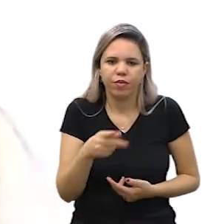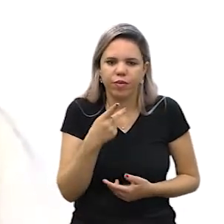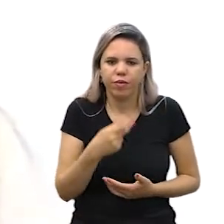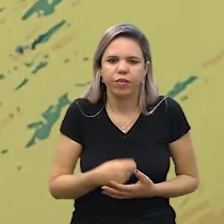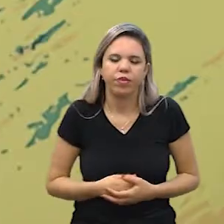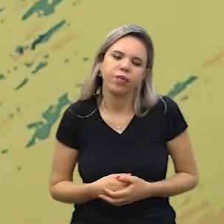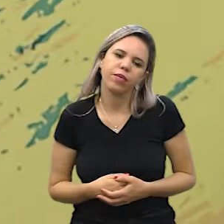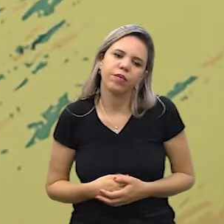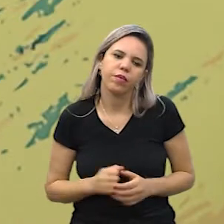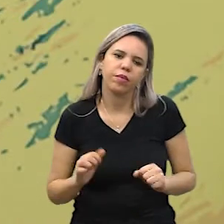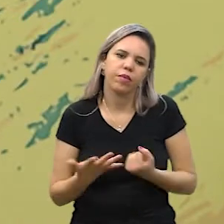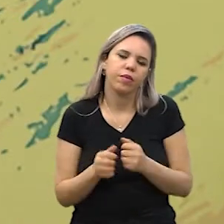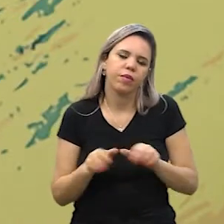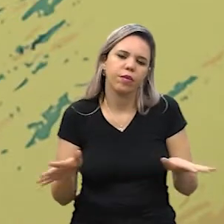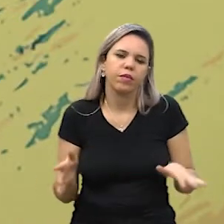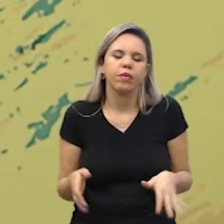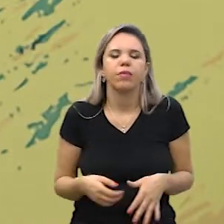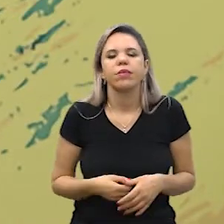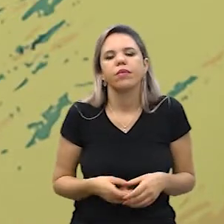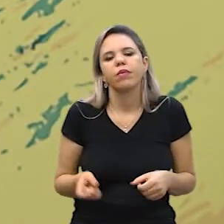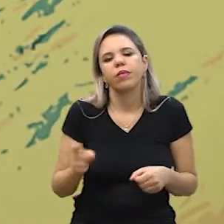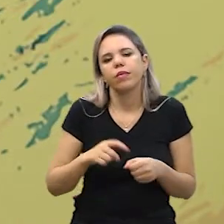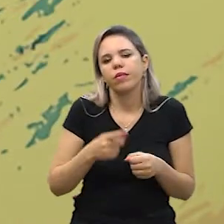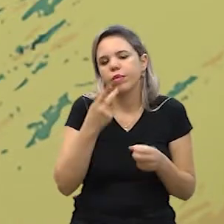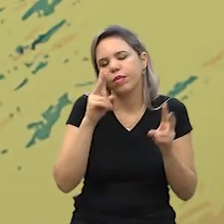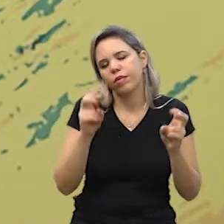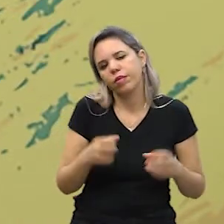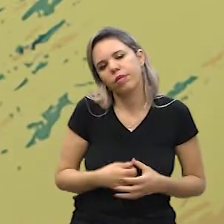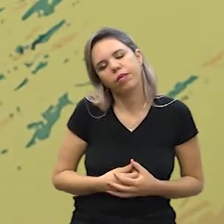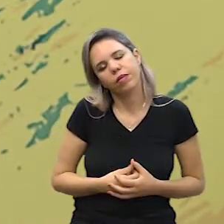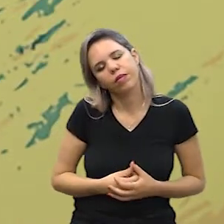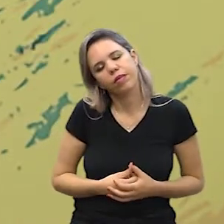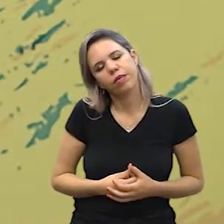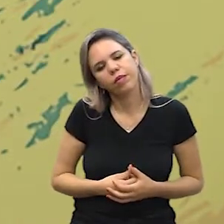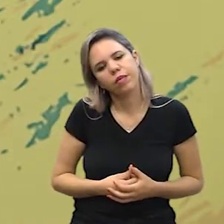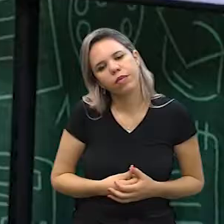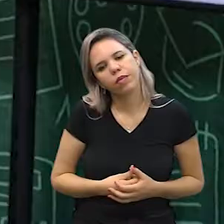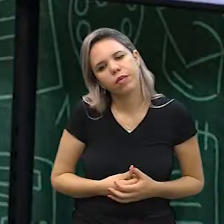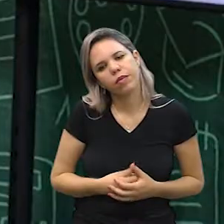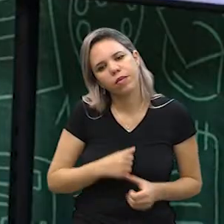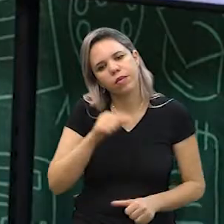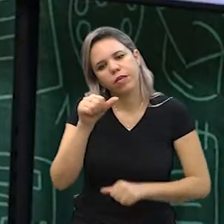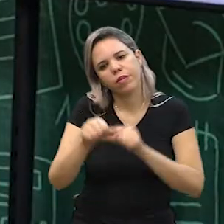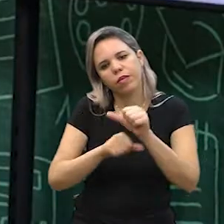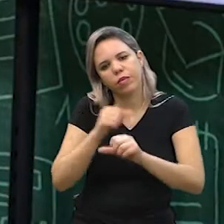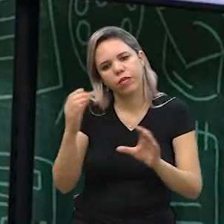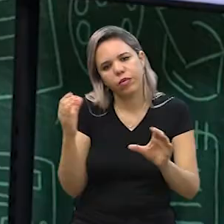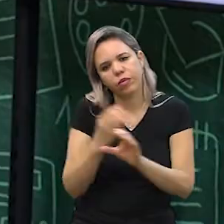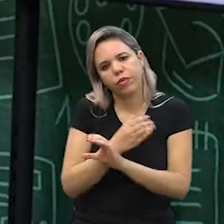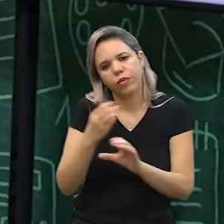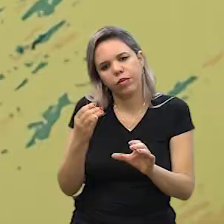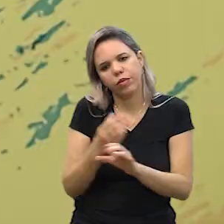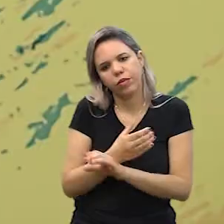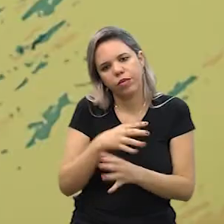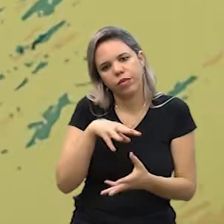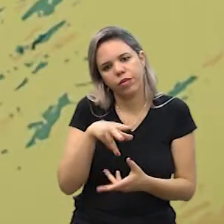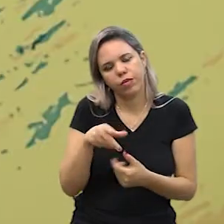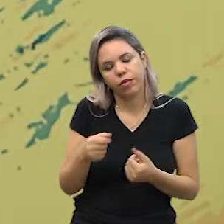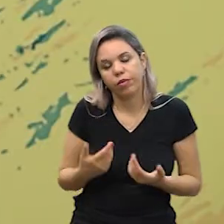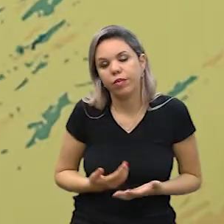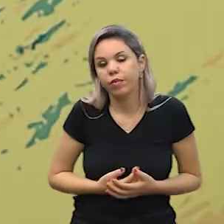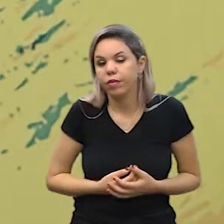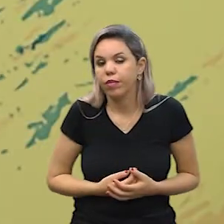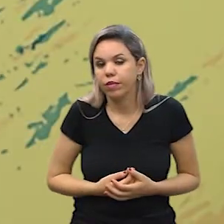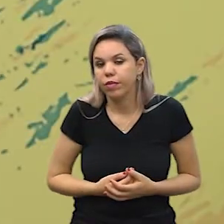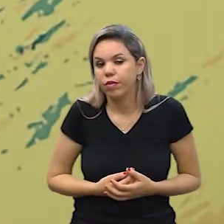falou. E a pandemia, voltando a falar desse assunto, que mudou totalmente esse cenário e tudo